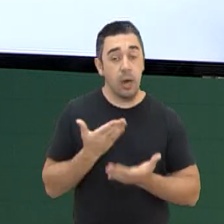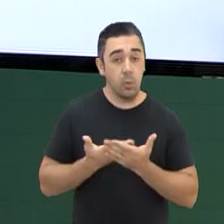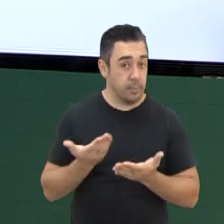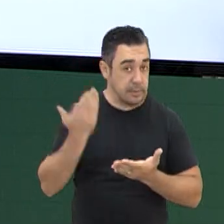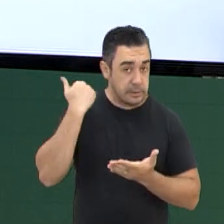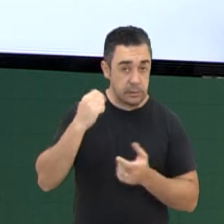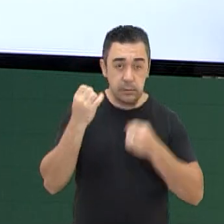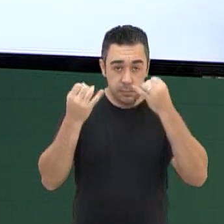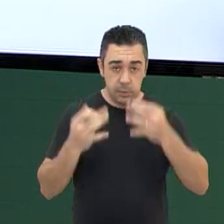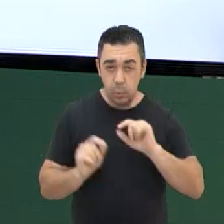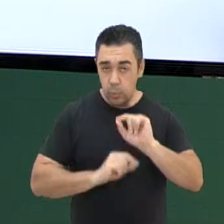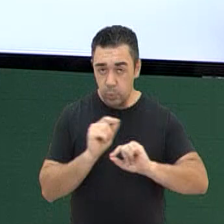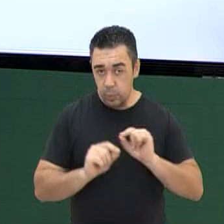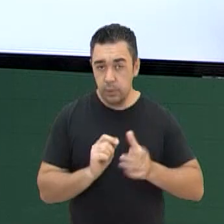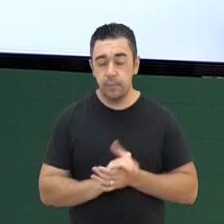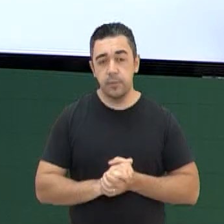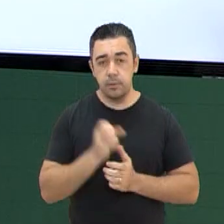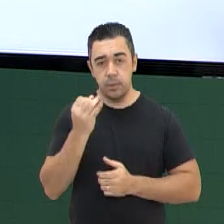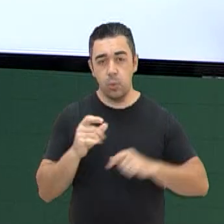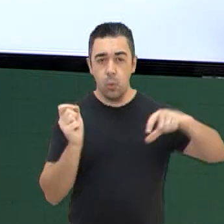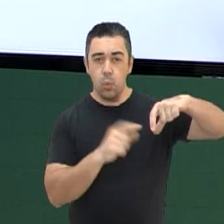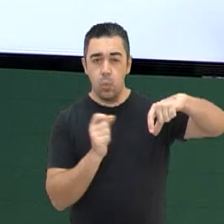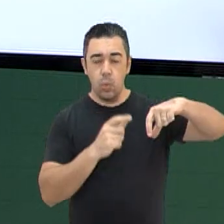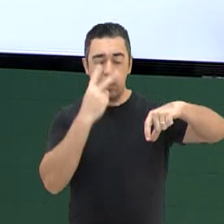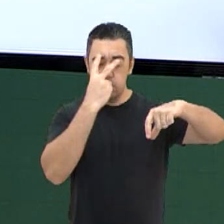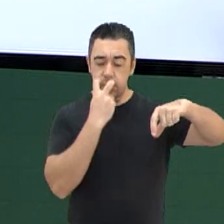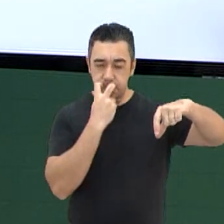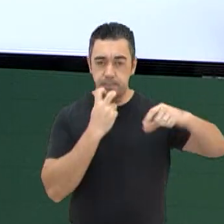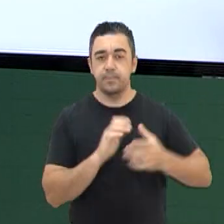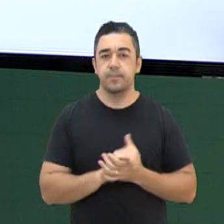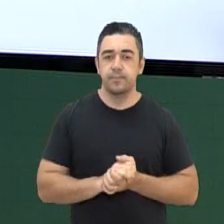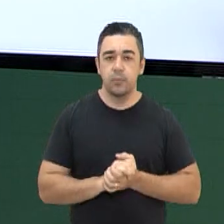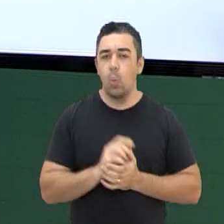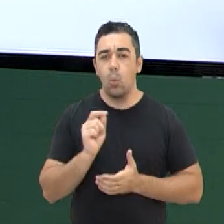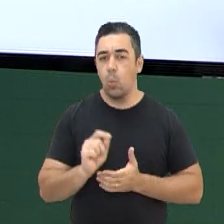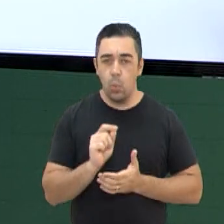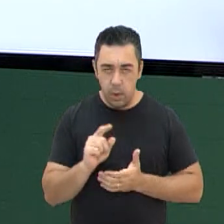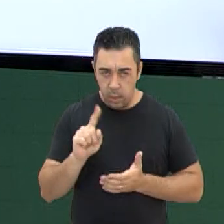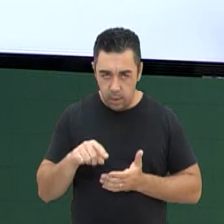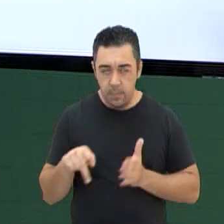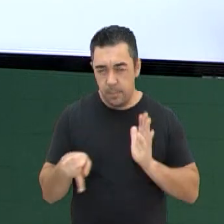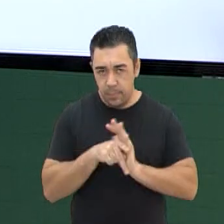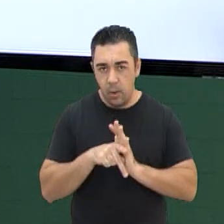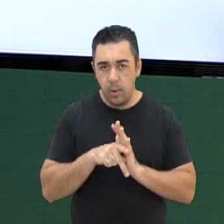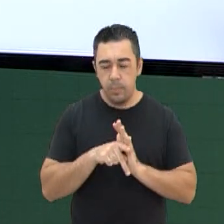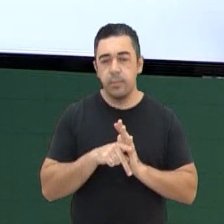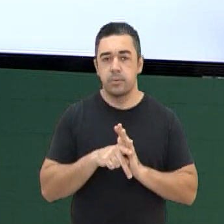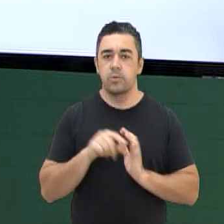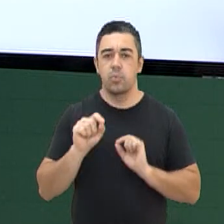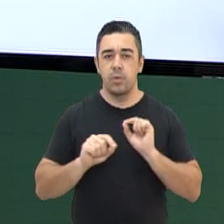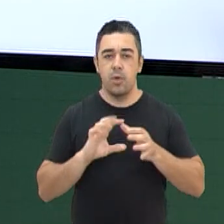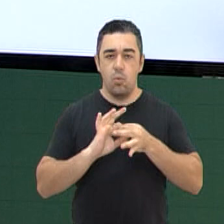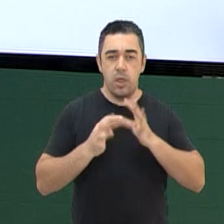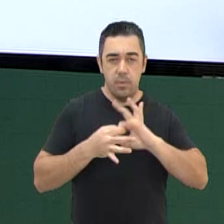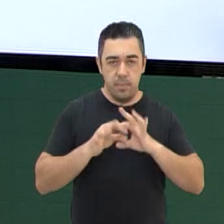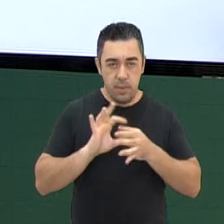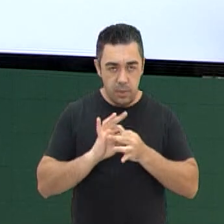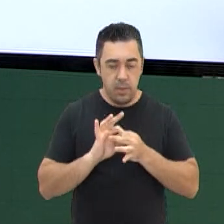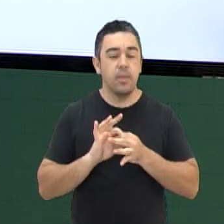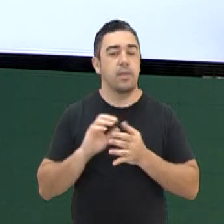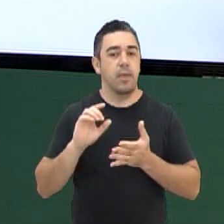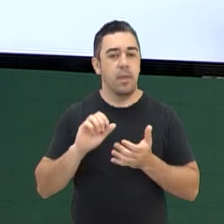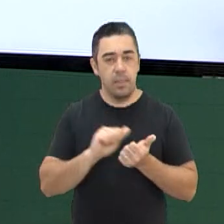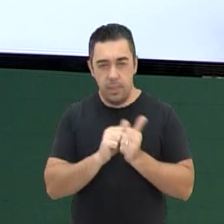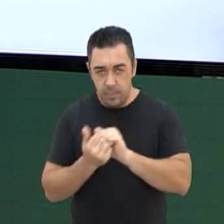passada, nós falamos sobre o goalball, então uma modalidade que faz parte das Paralimpíadas.